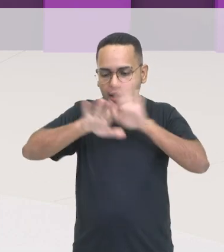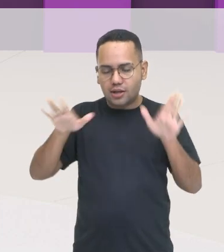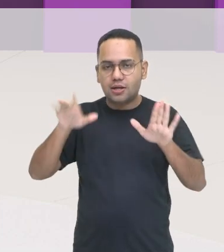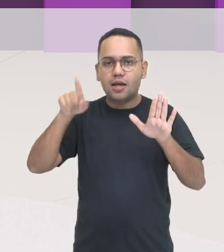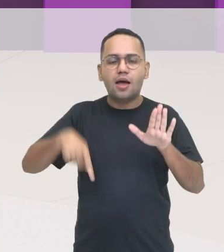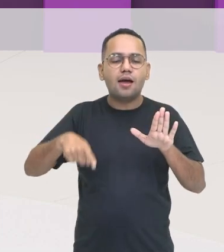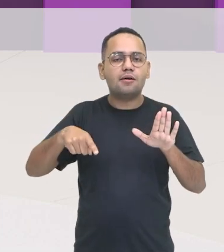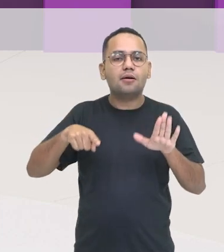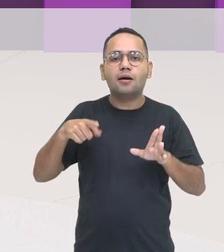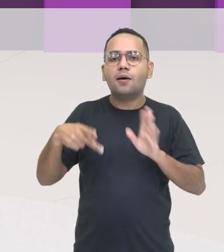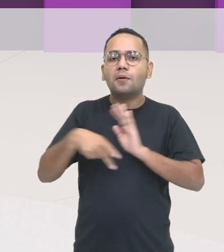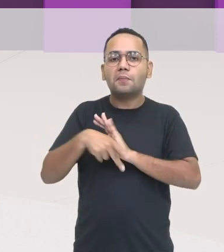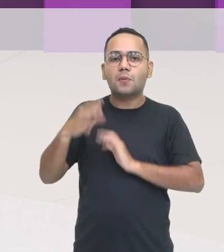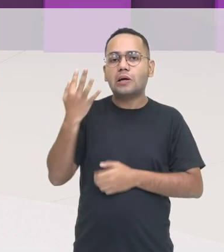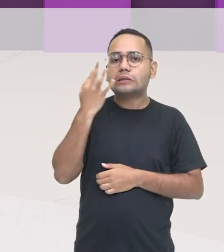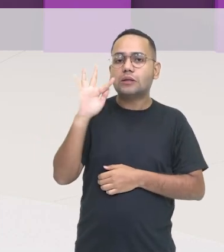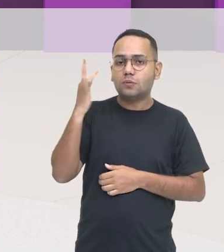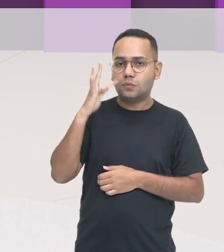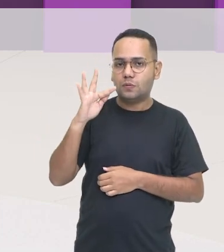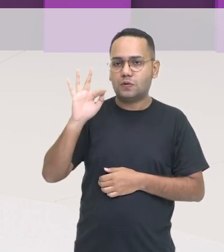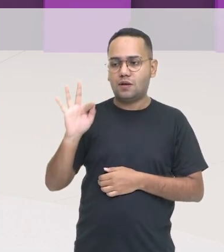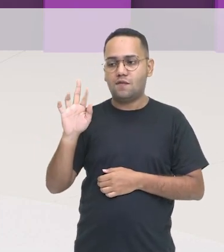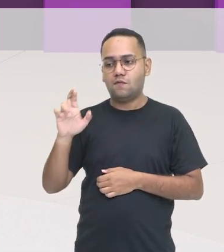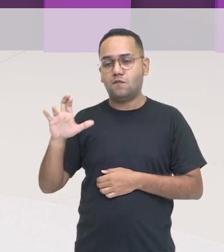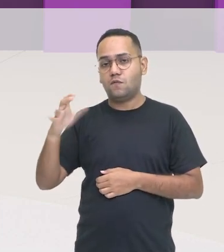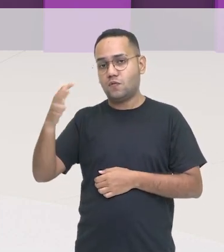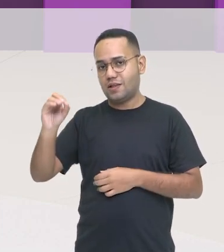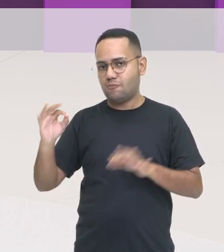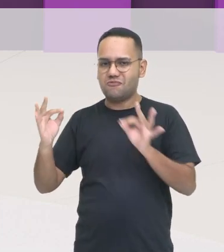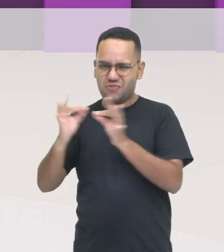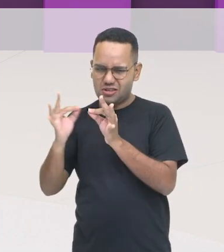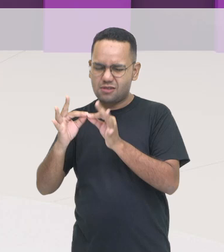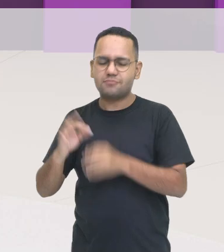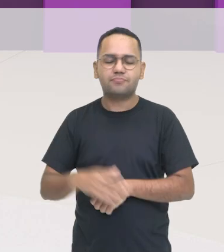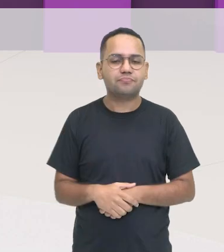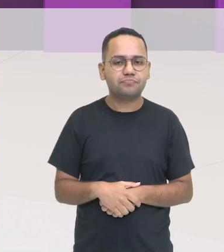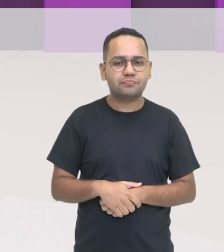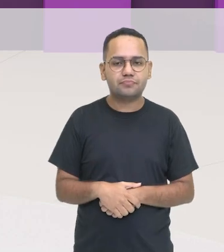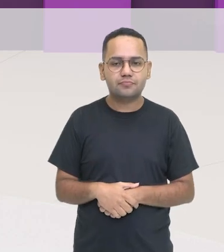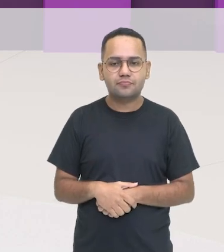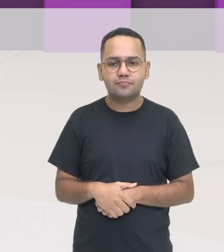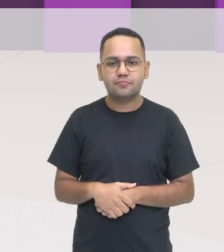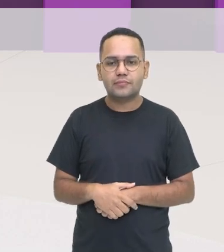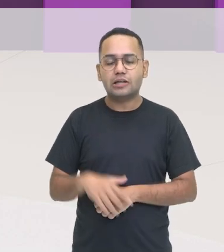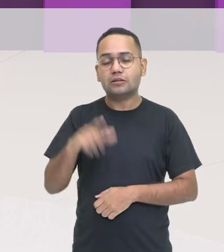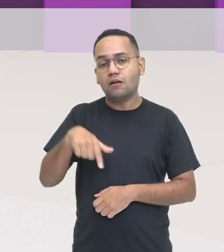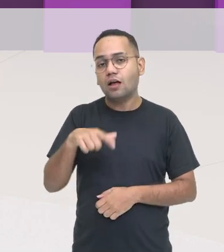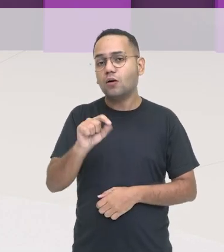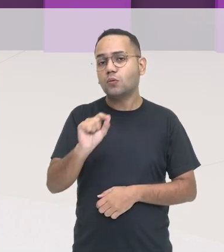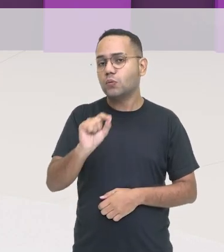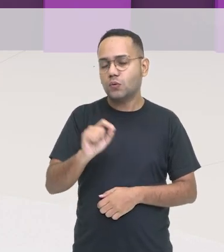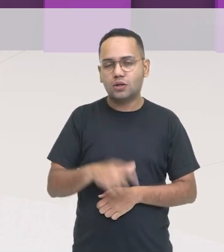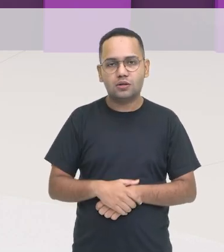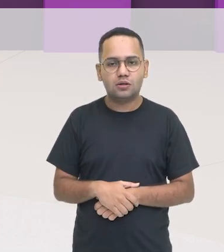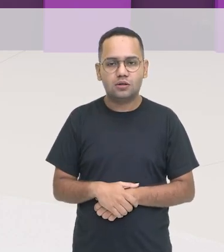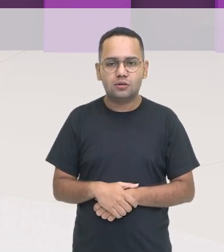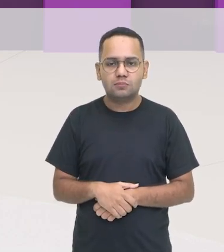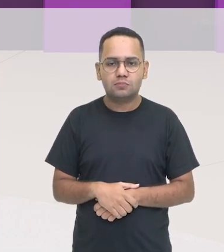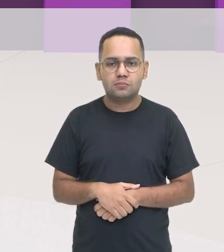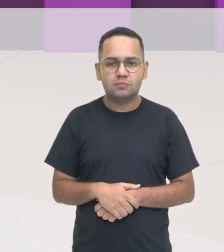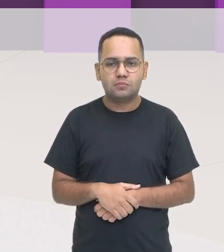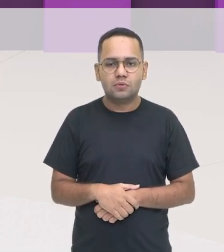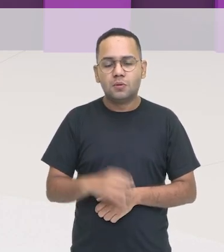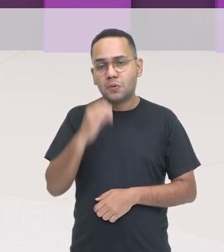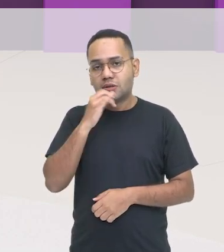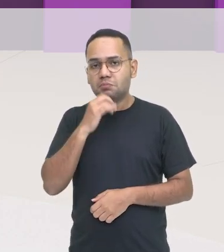função. Então, se eu pegar a minha lei de função, eu substituo lá no lugar do x a quantidade que eu quero, eu vou ter o preço final. Ou então, se eu tiver o